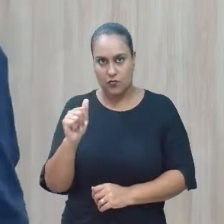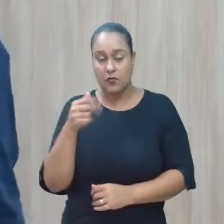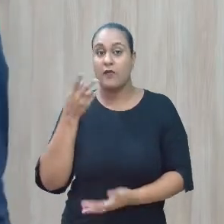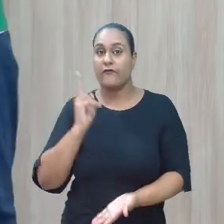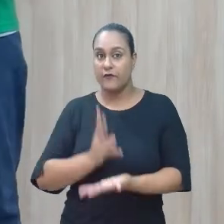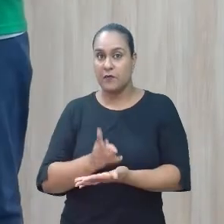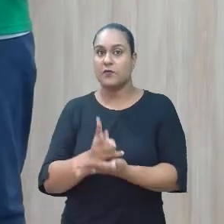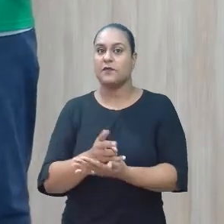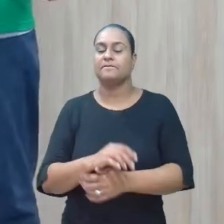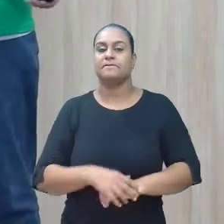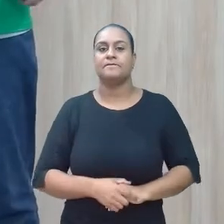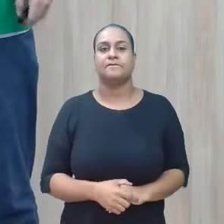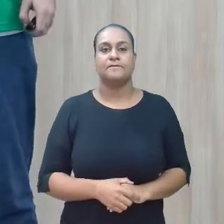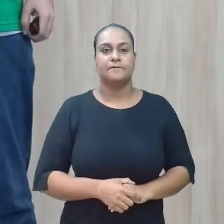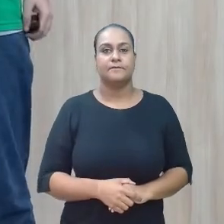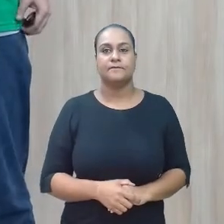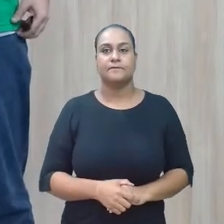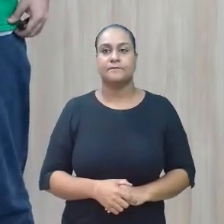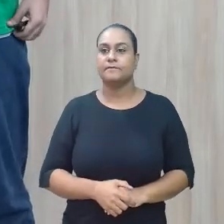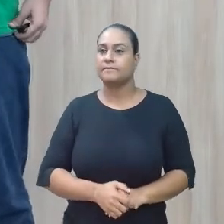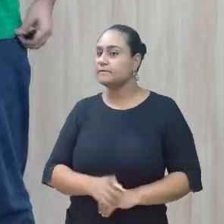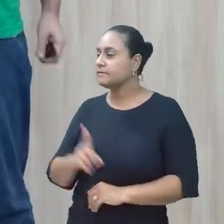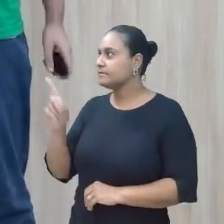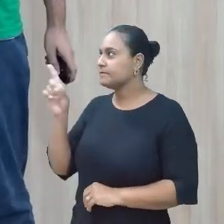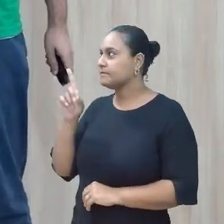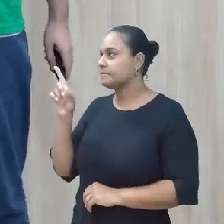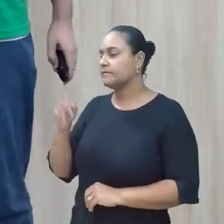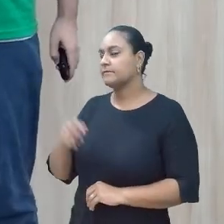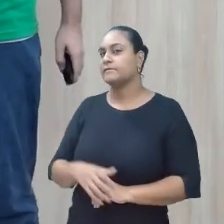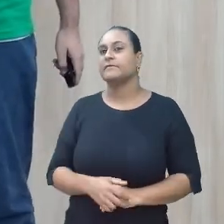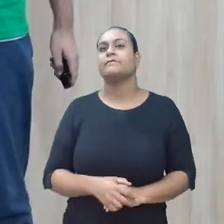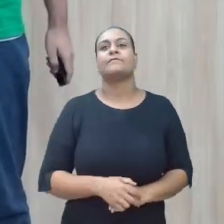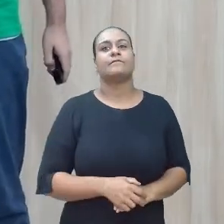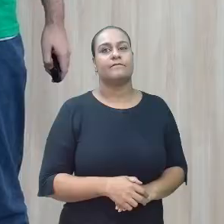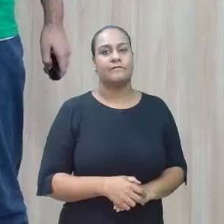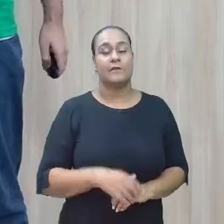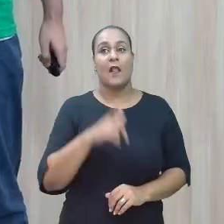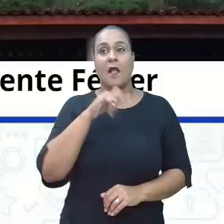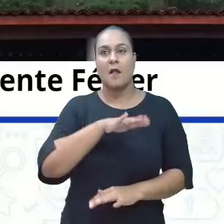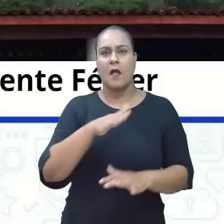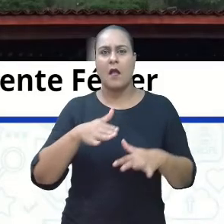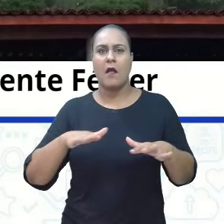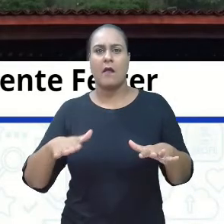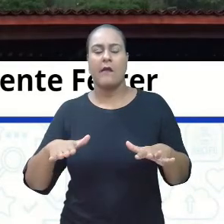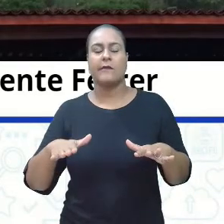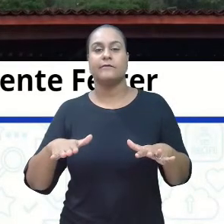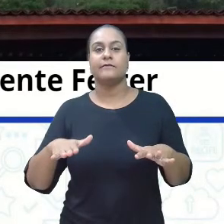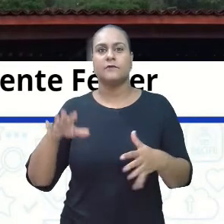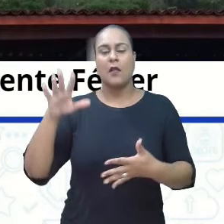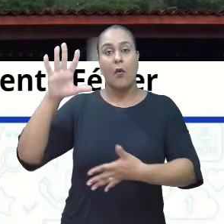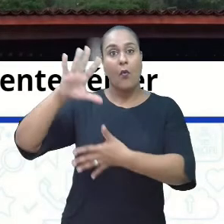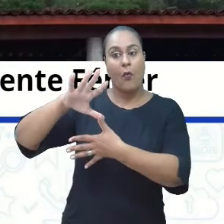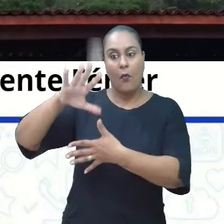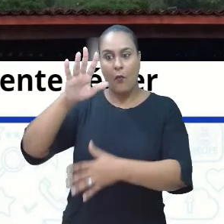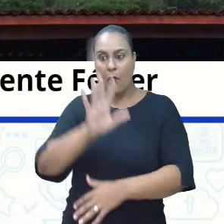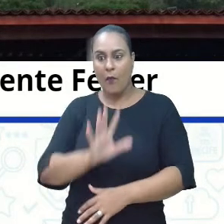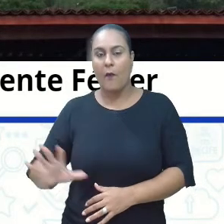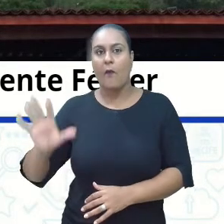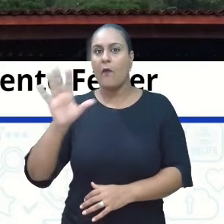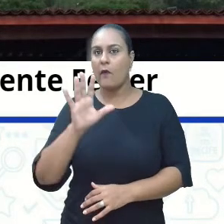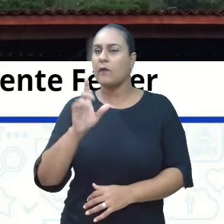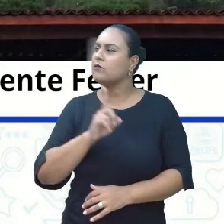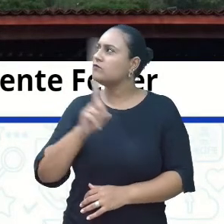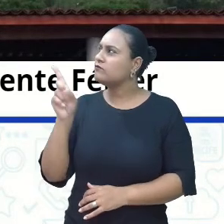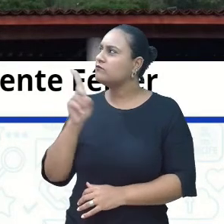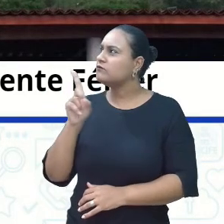adiantando. Mais um fator climático, maritimidade e continentalidade, quase que não sai. Maritimidade,